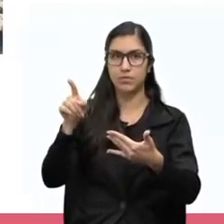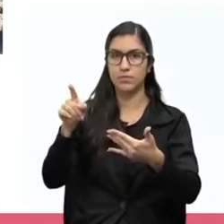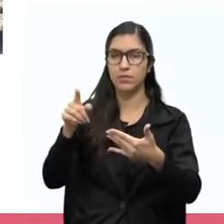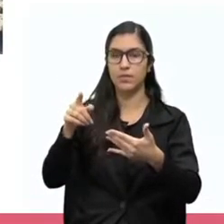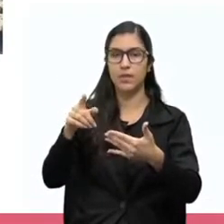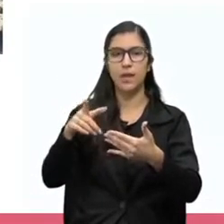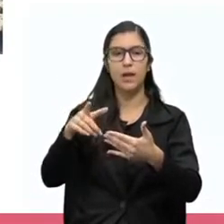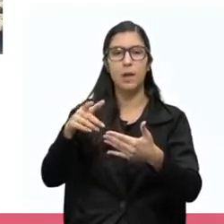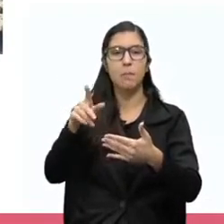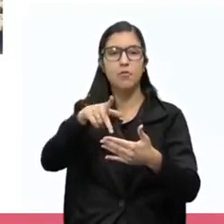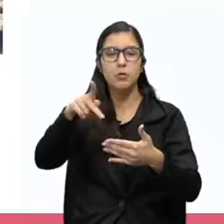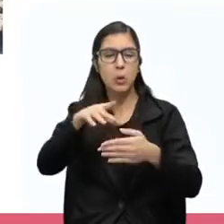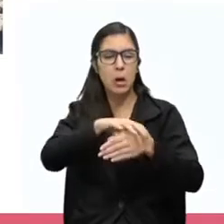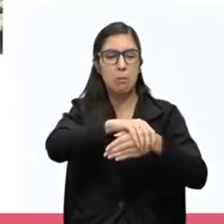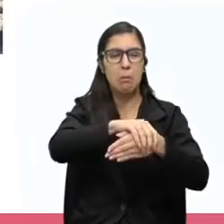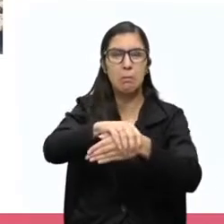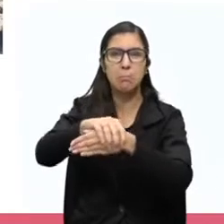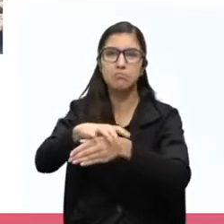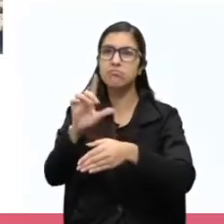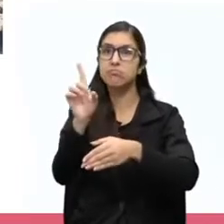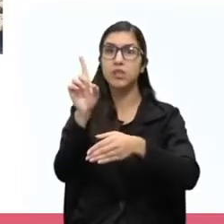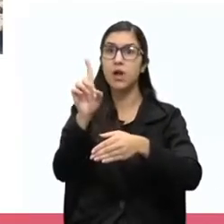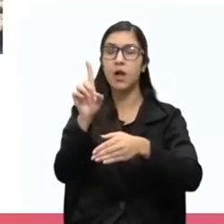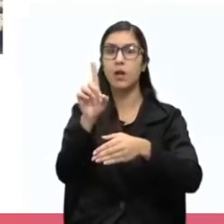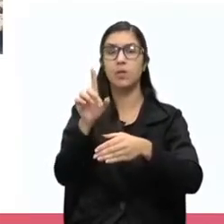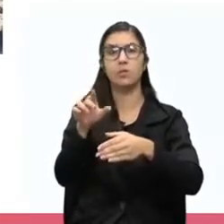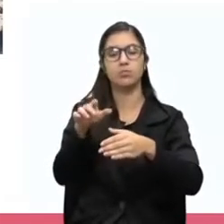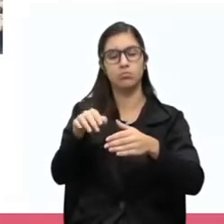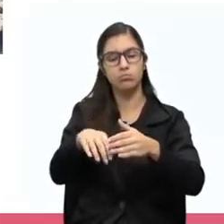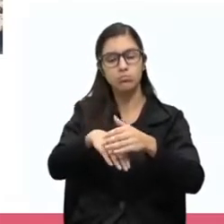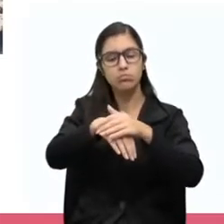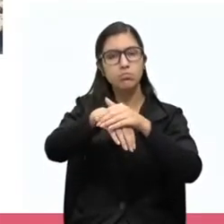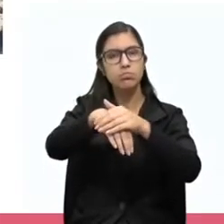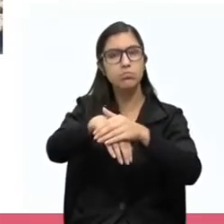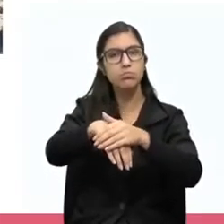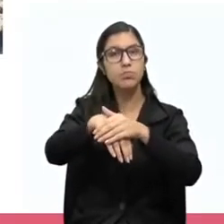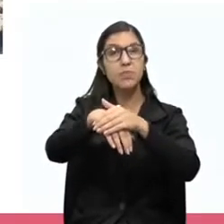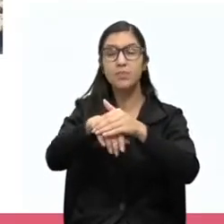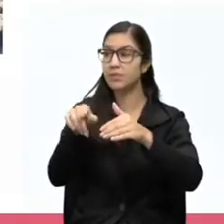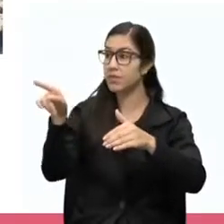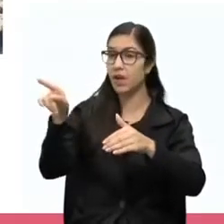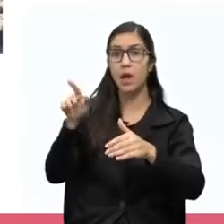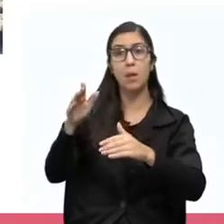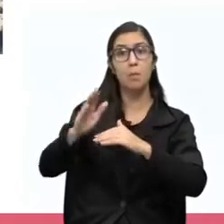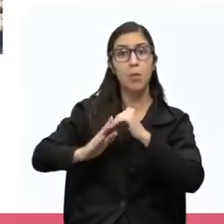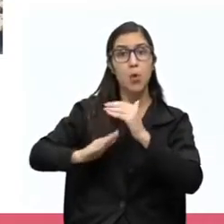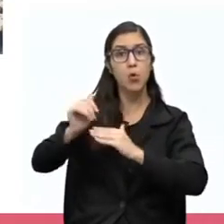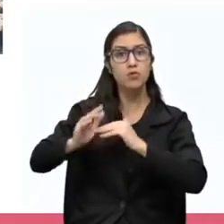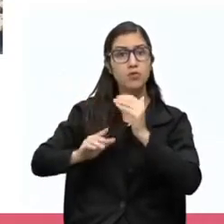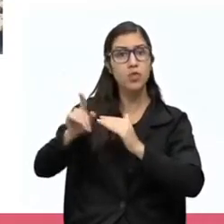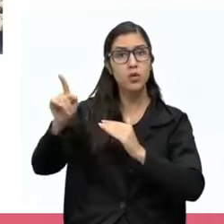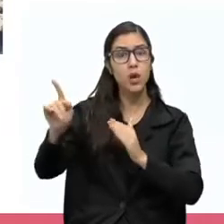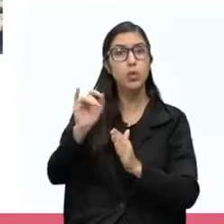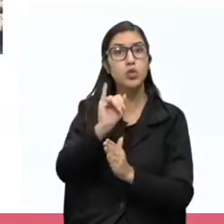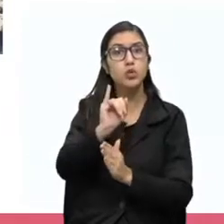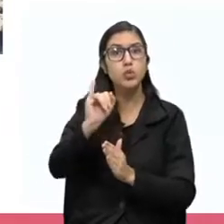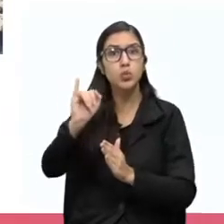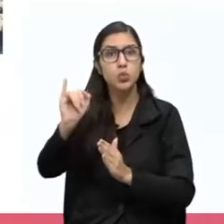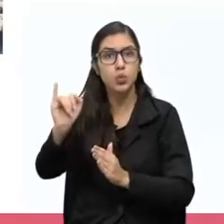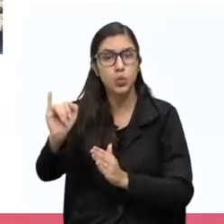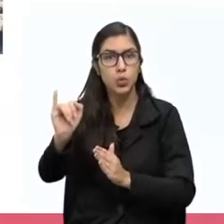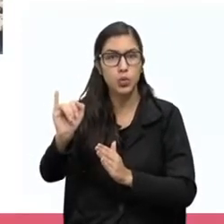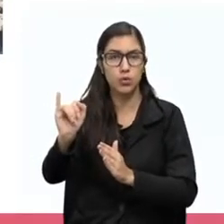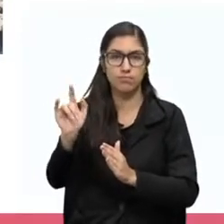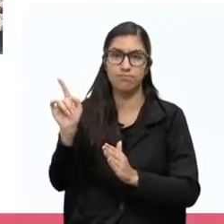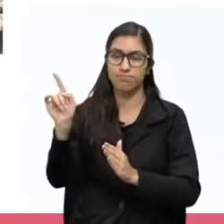controlador e sim mediador. Tanto que essa profissional, ela é chamada de profissional instrutor